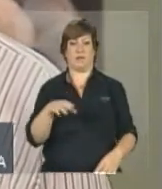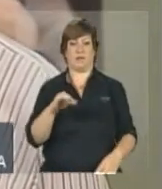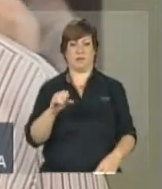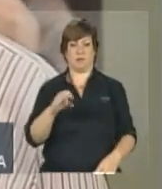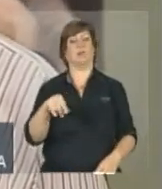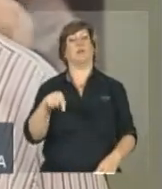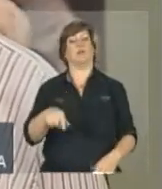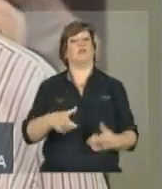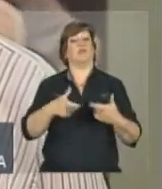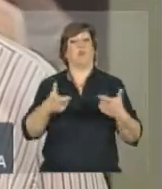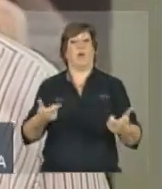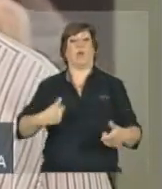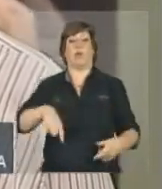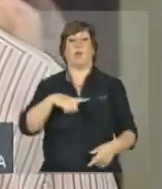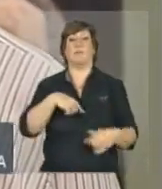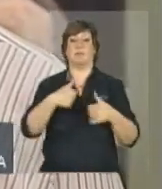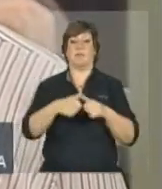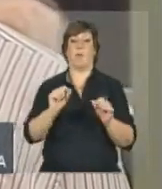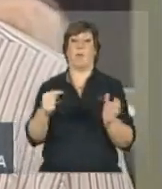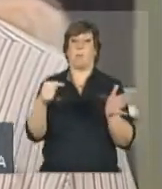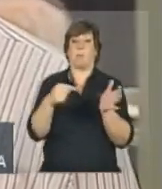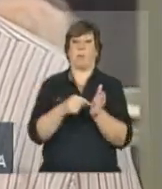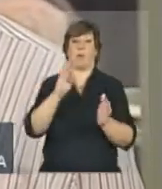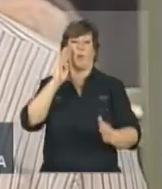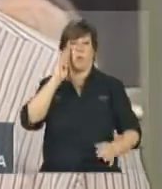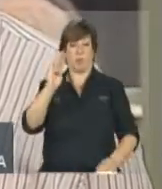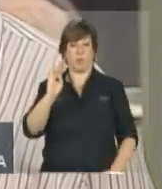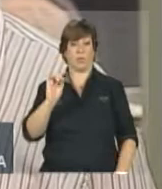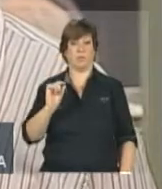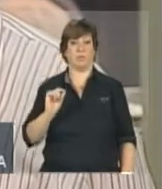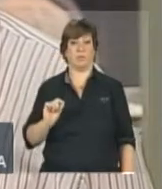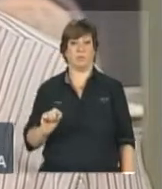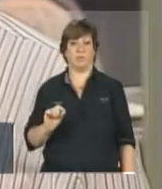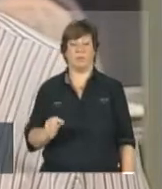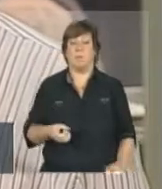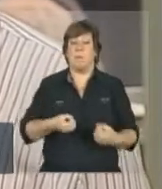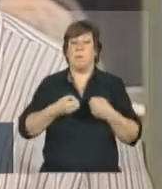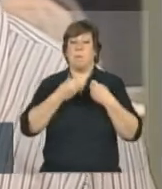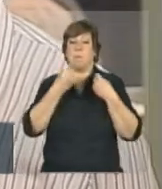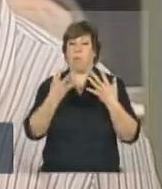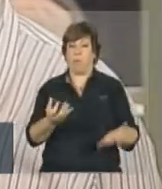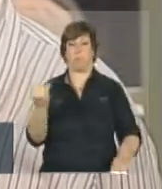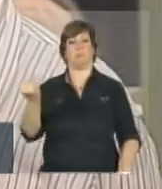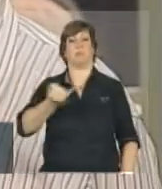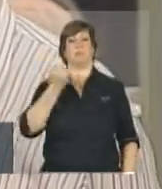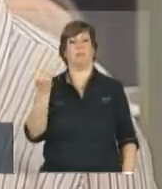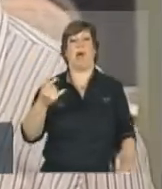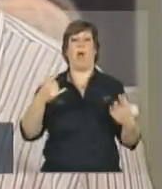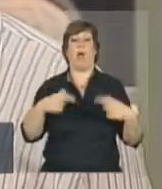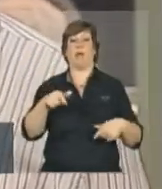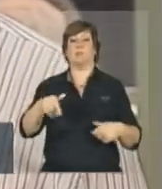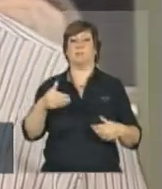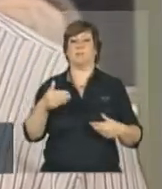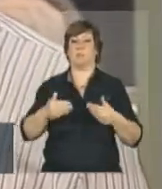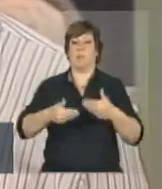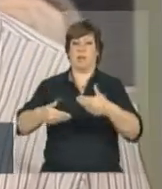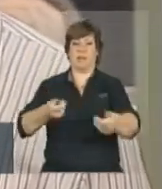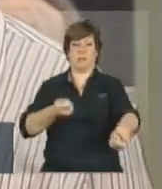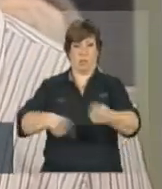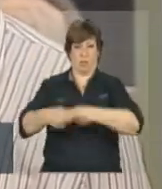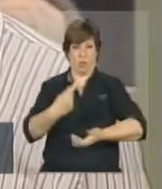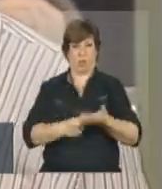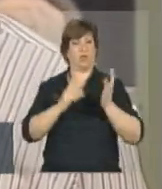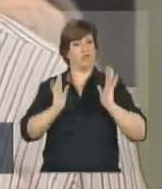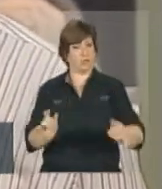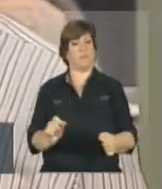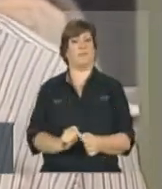gente está num ponto confortável e importante, onde esse processo de negociação já